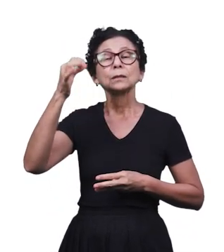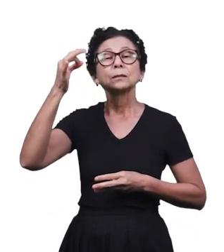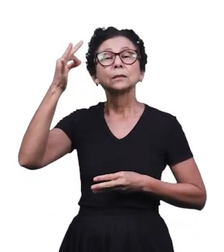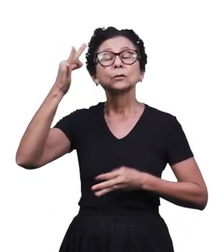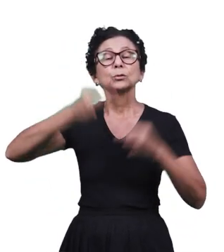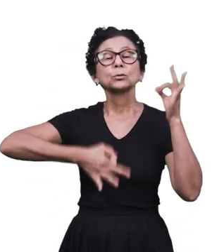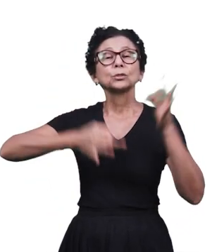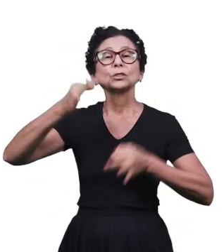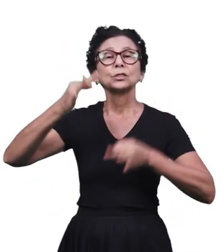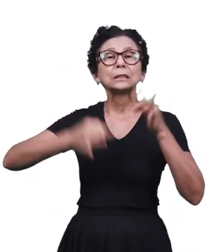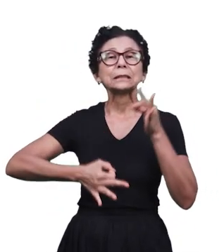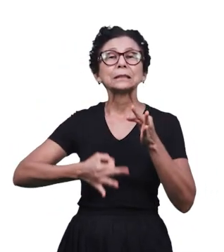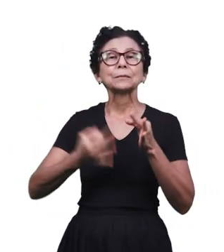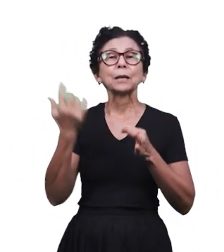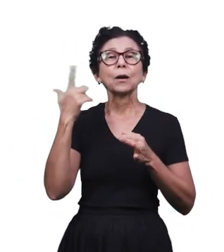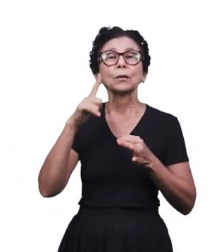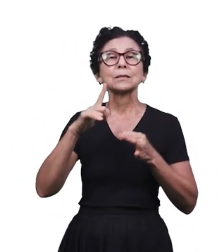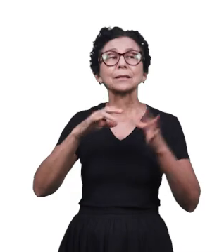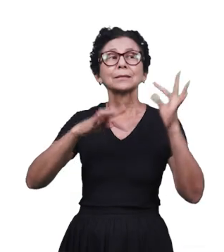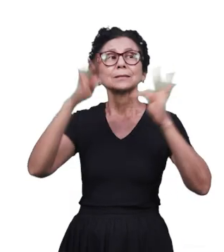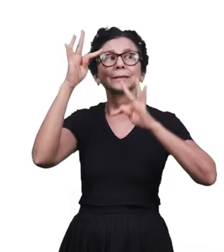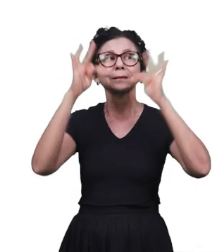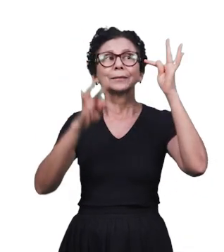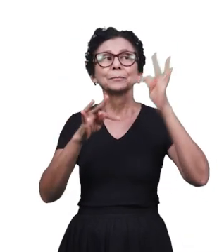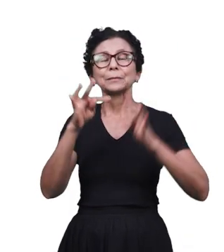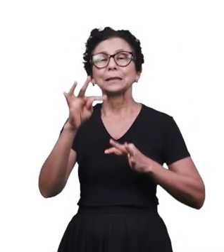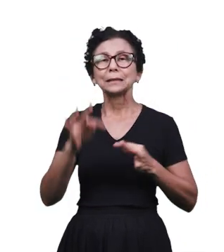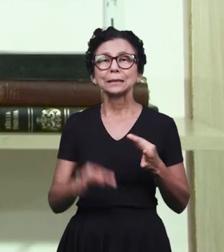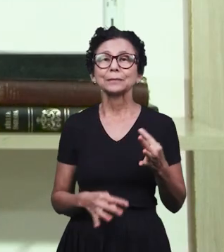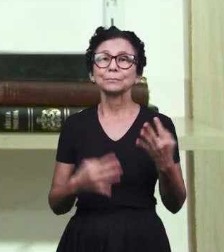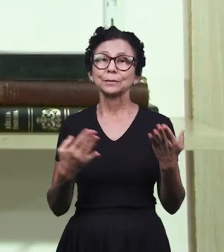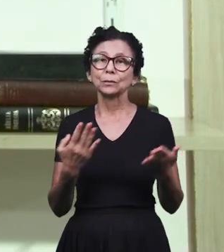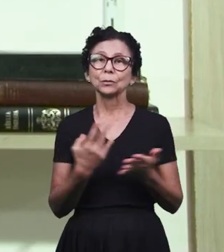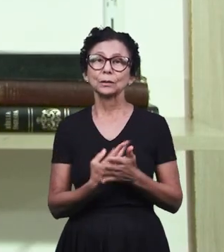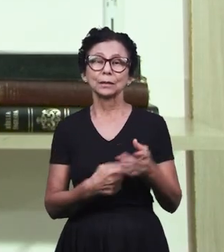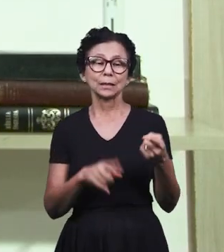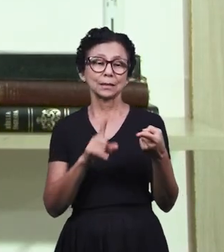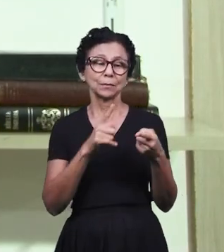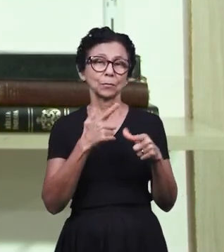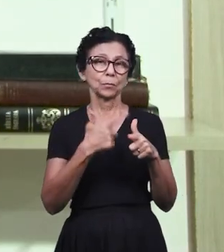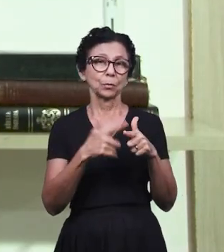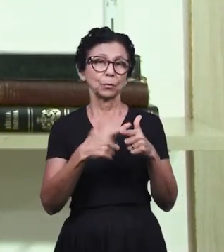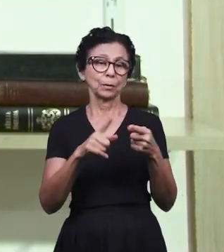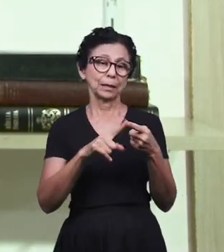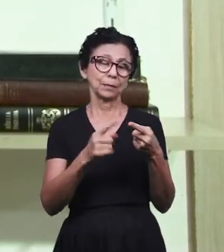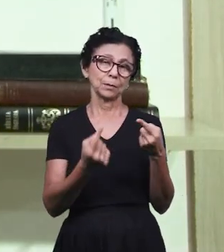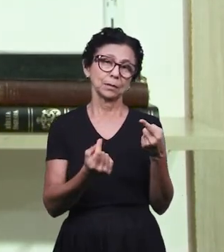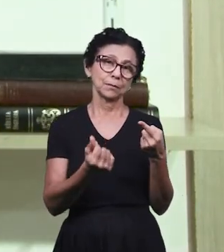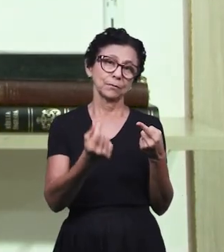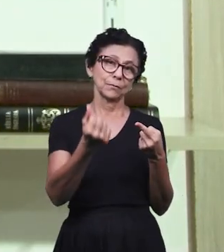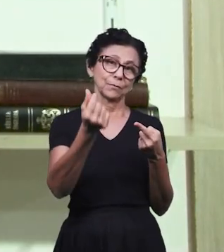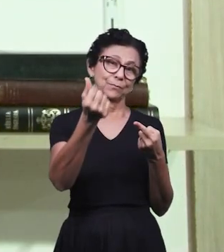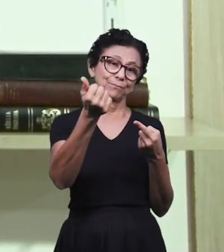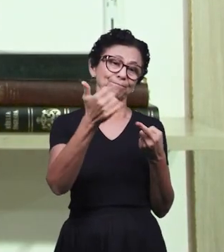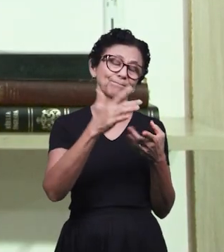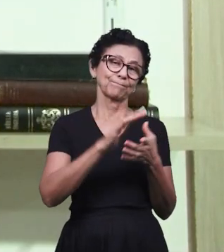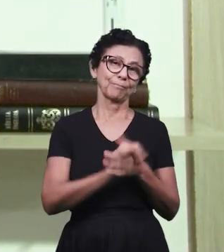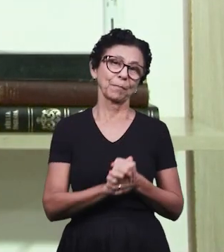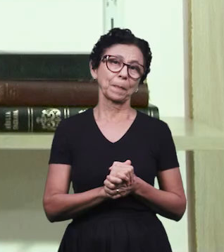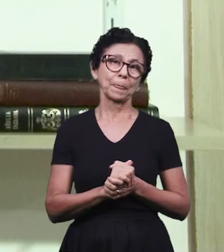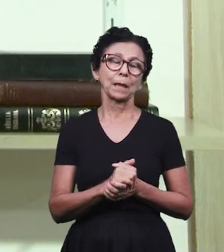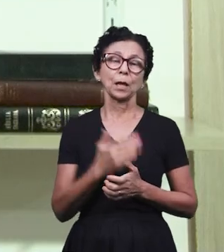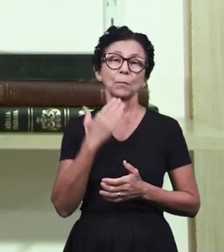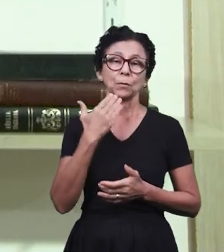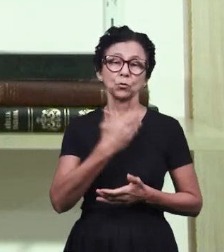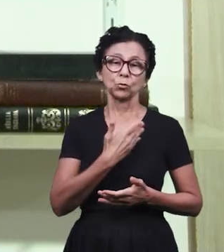com enfrentamentos de questões financeiras junto a convênio ou vagas públicas para terapia.